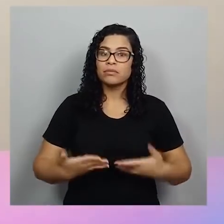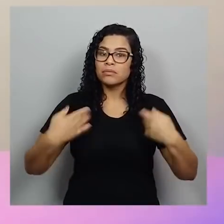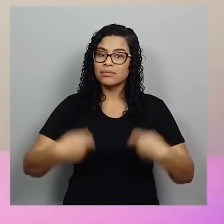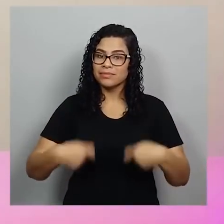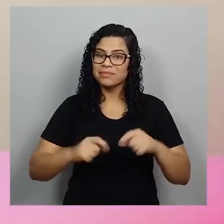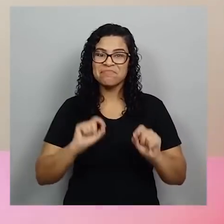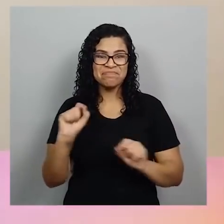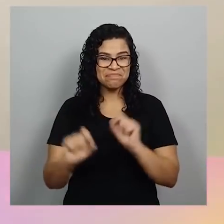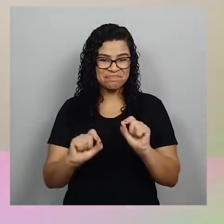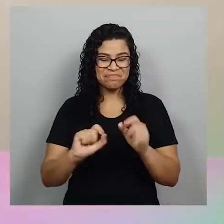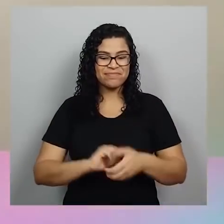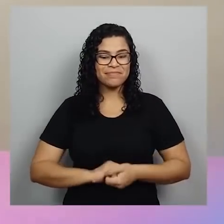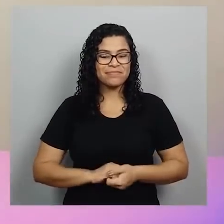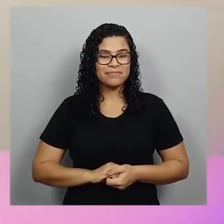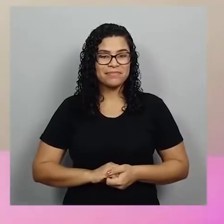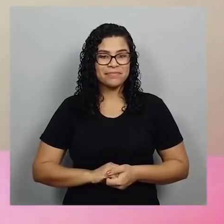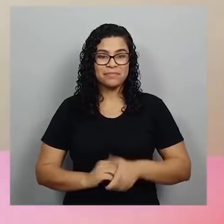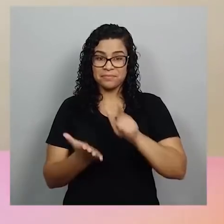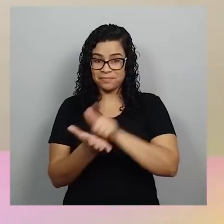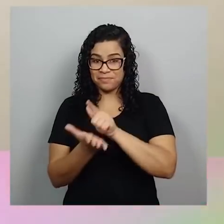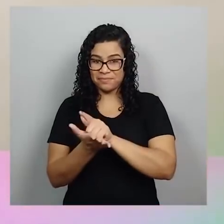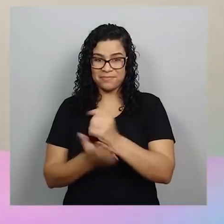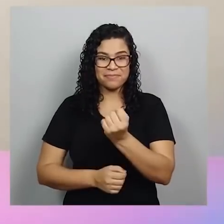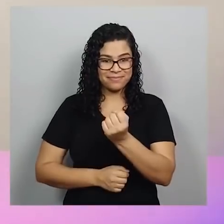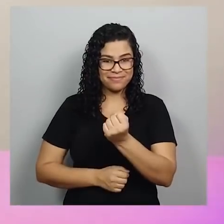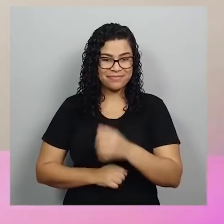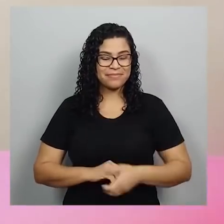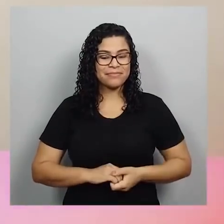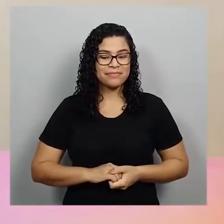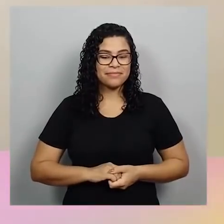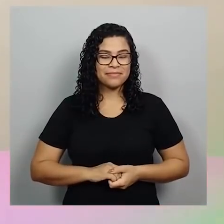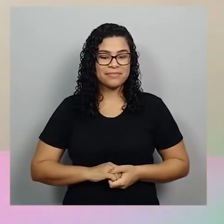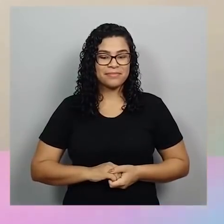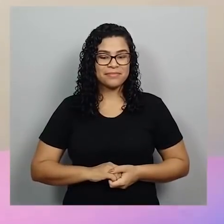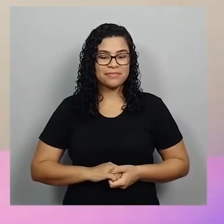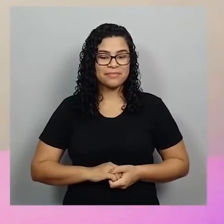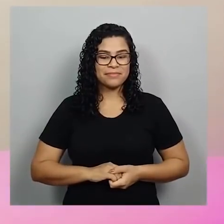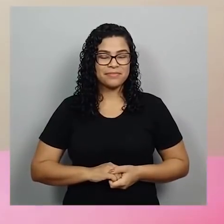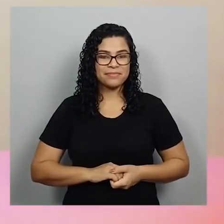vamos precisar de uma folha,